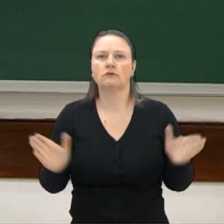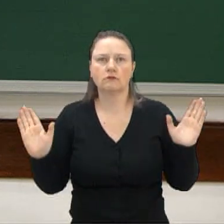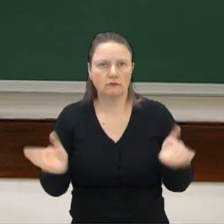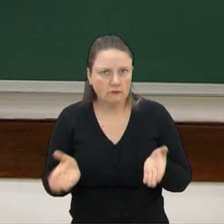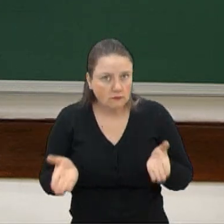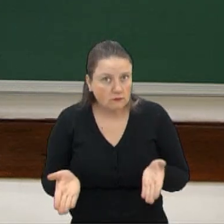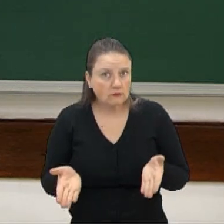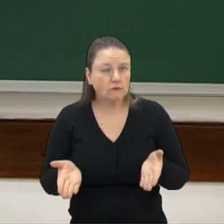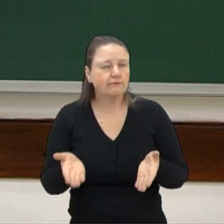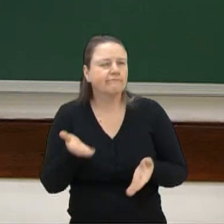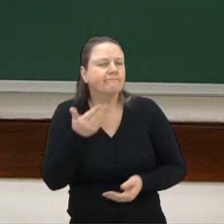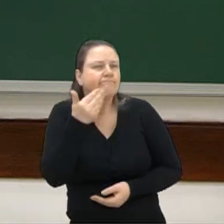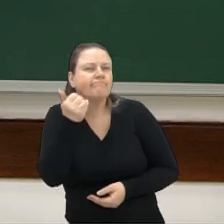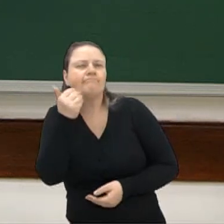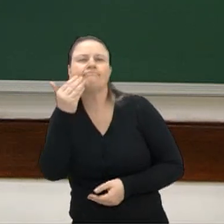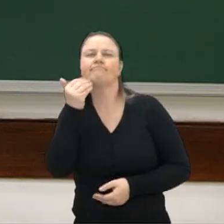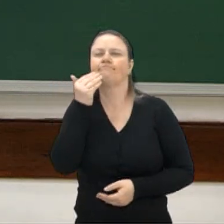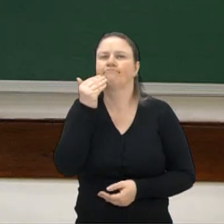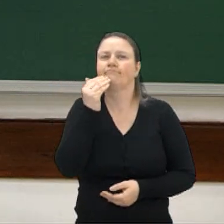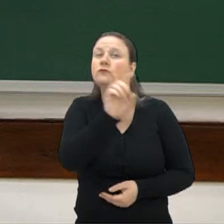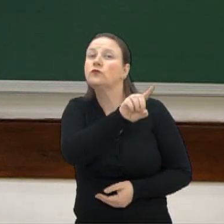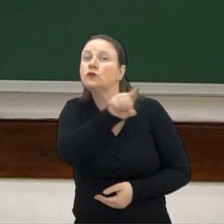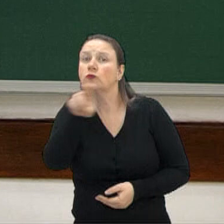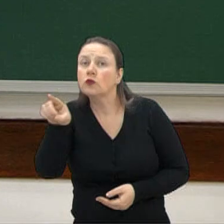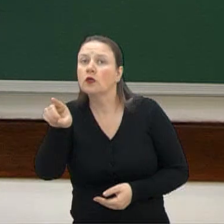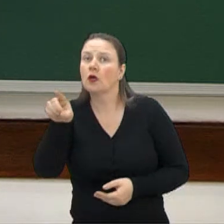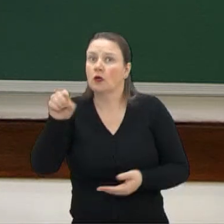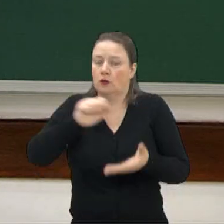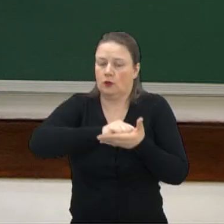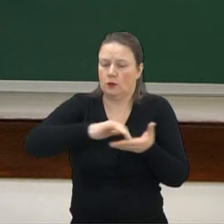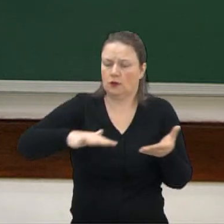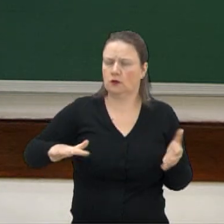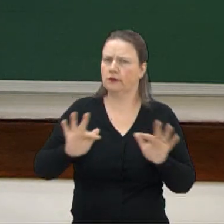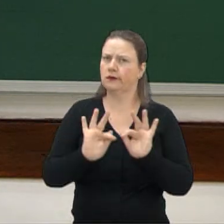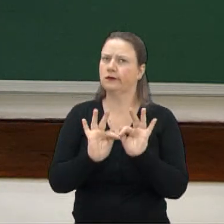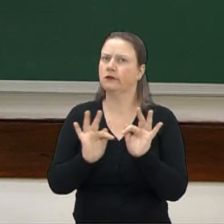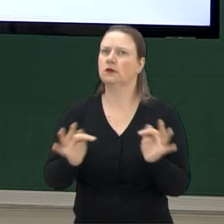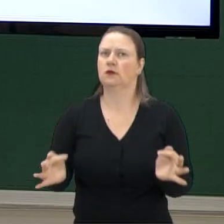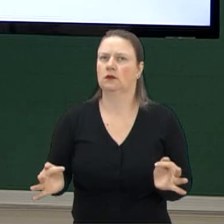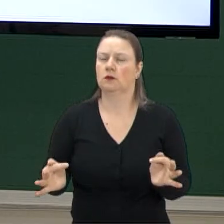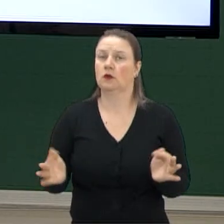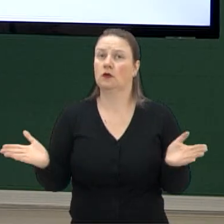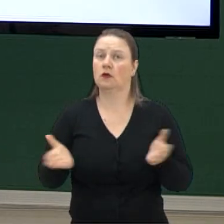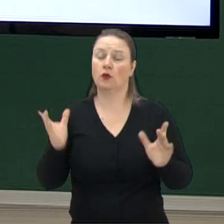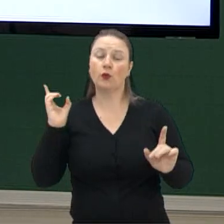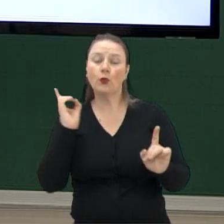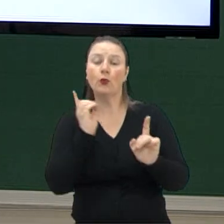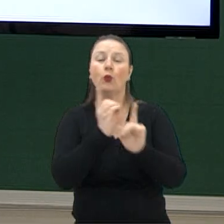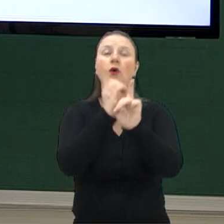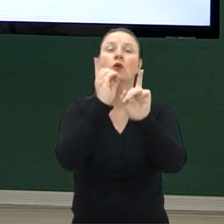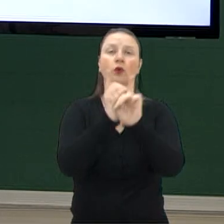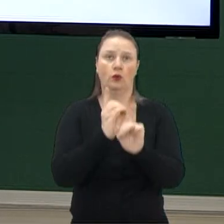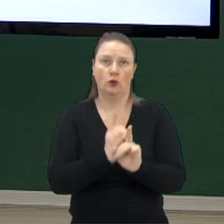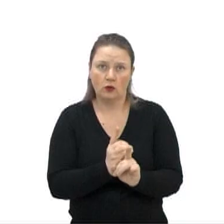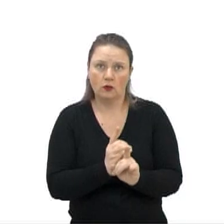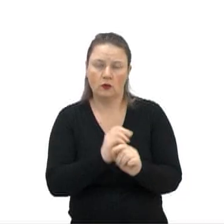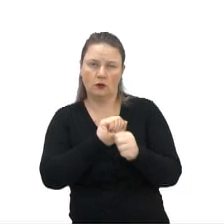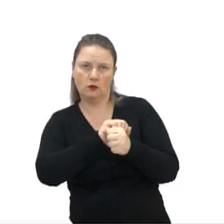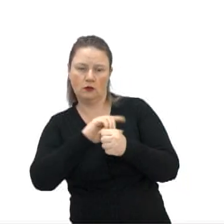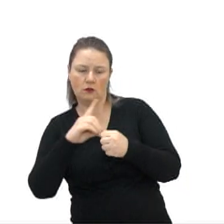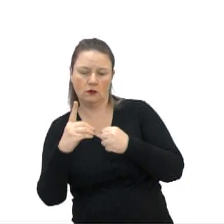pouquinho mais fácil para vocês, trouxe uma atividade bem simples. Encontre os advérbios e indique